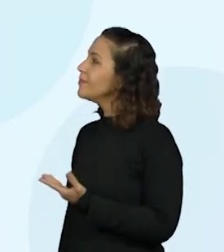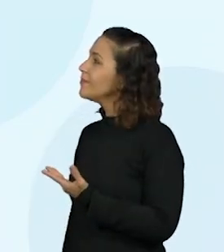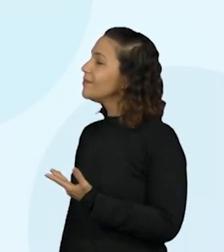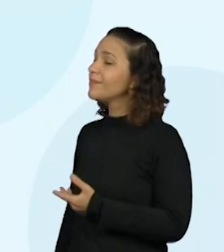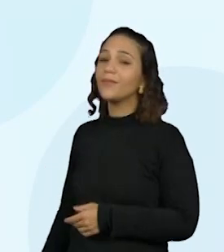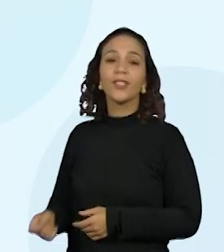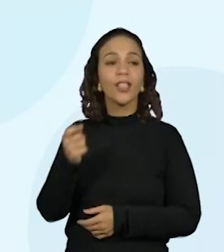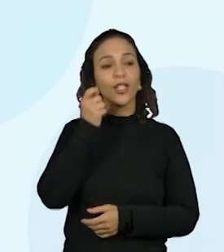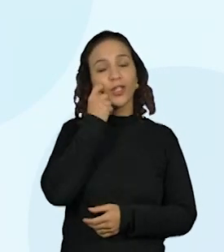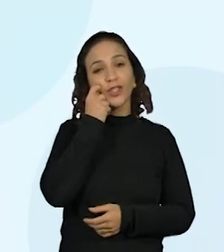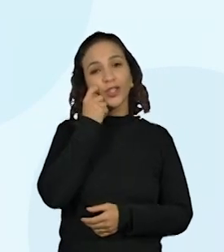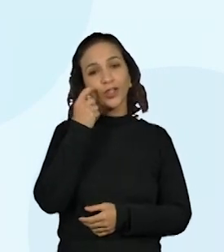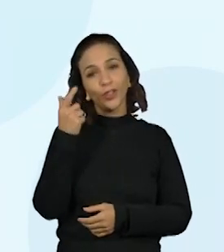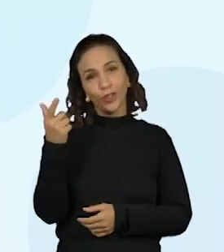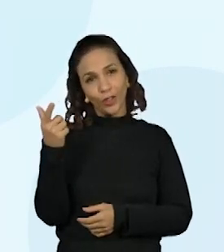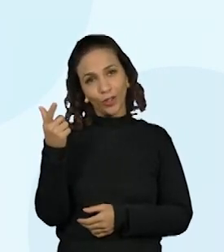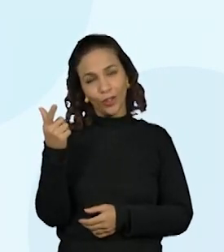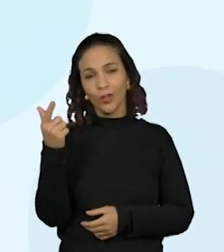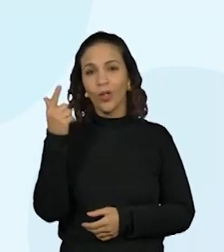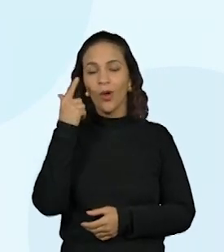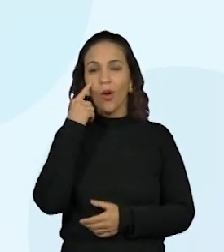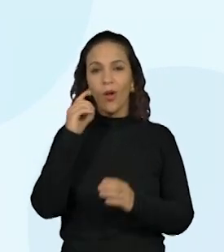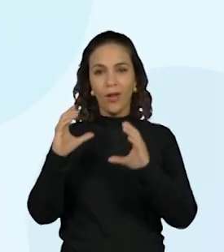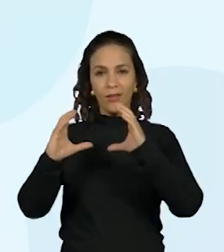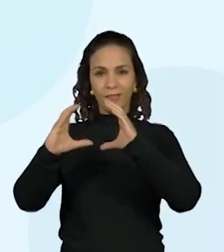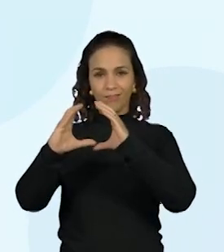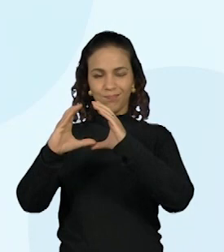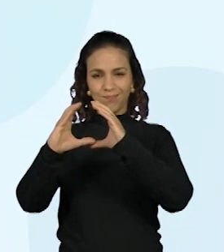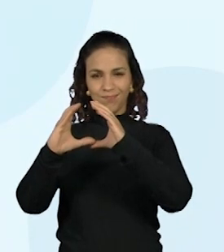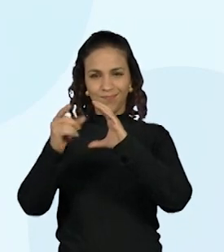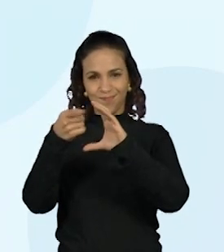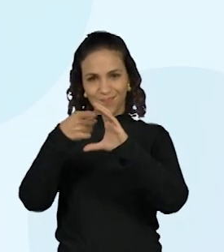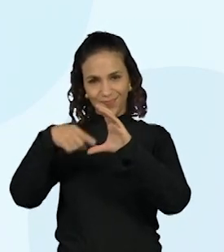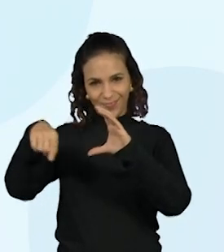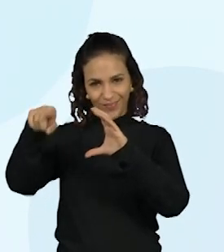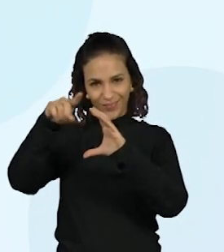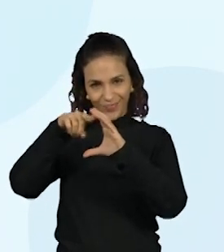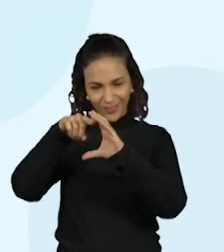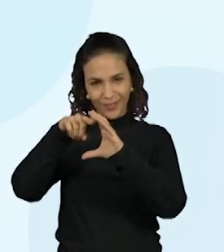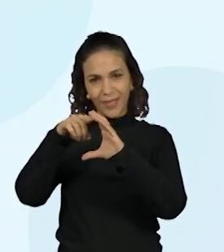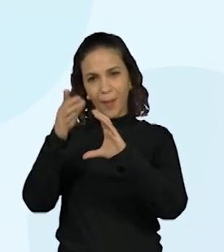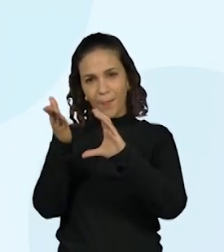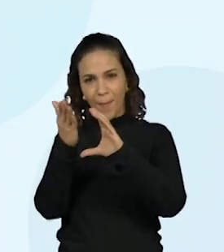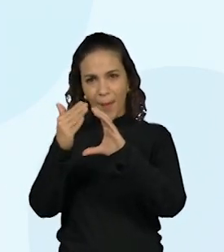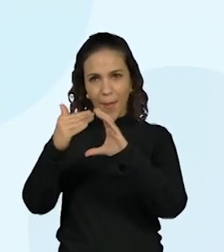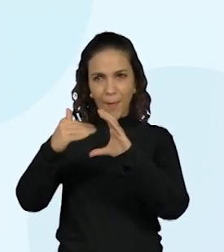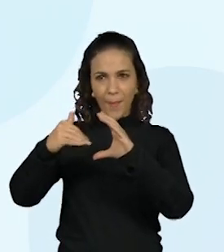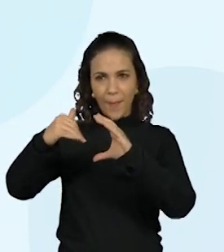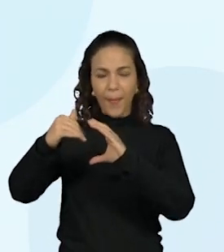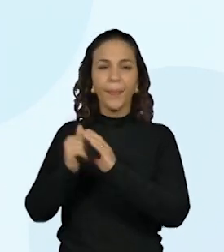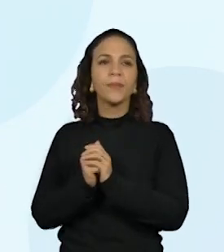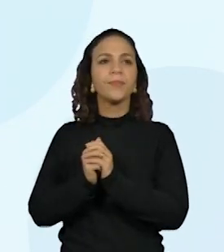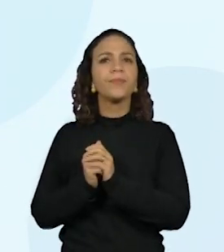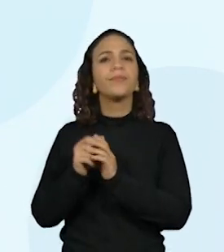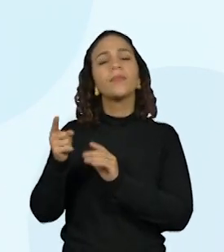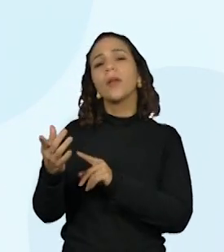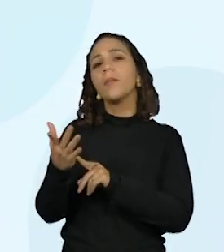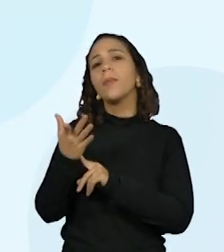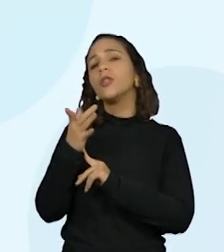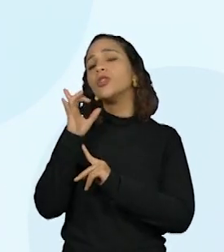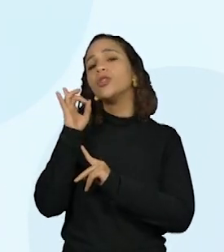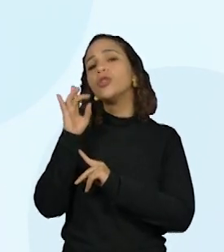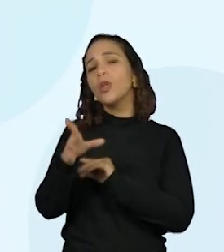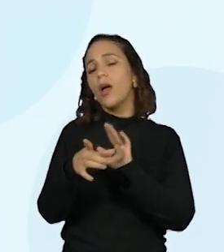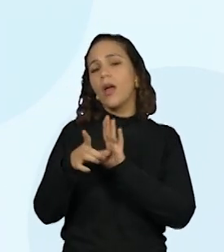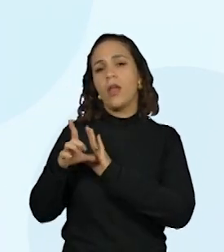gatinho, com um gráfico de setor, assim como havia ao lado do cão, mas o gráfico mostra apenas os dados que já